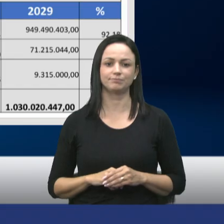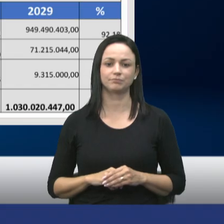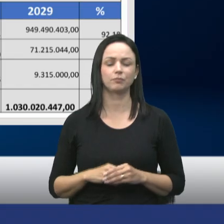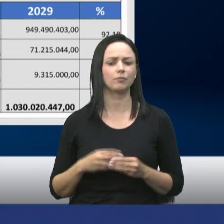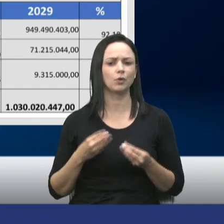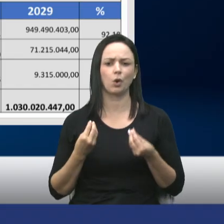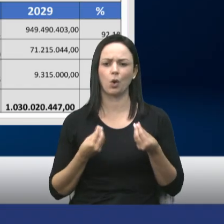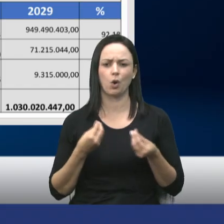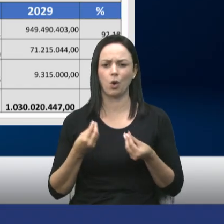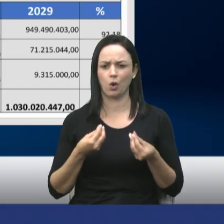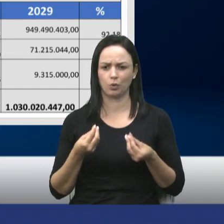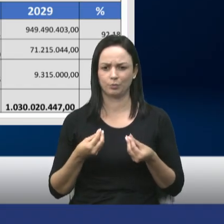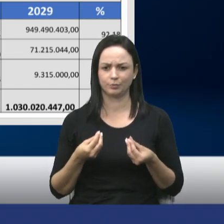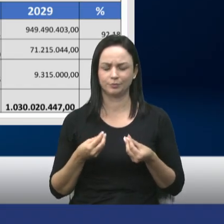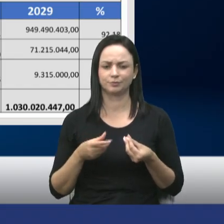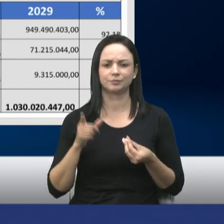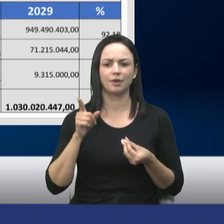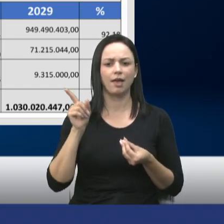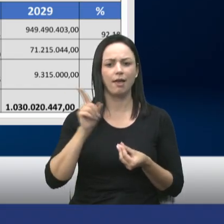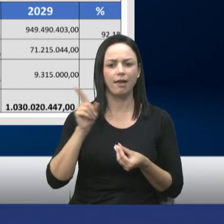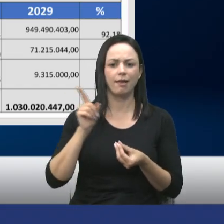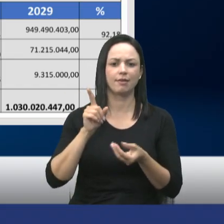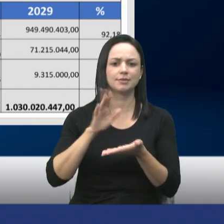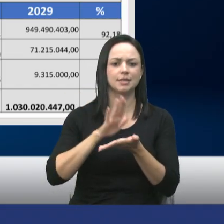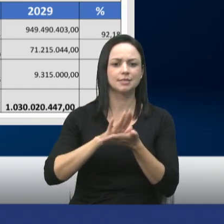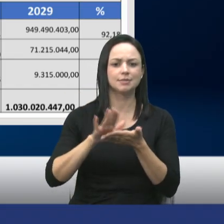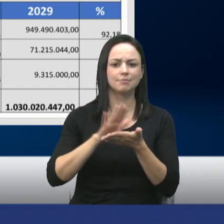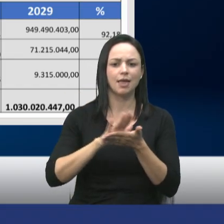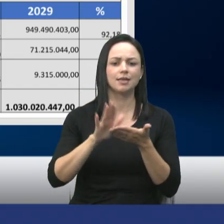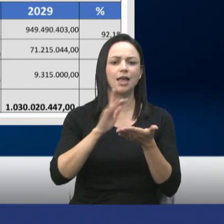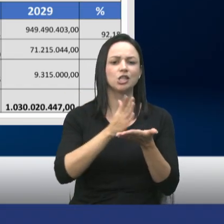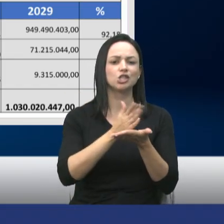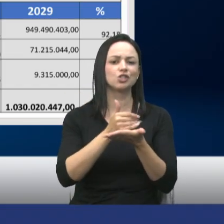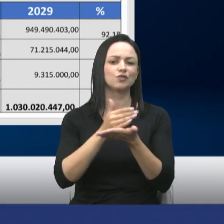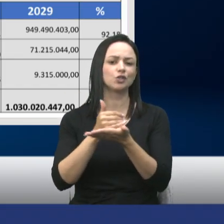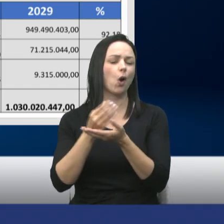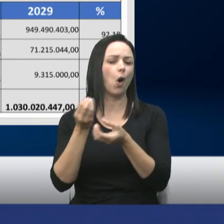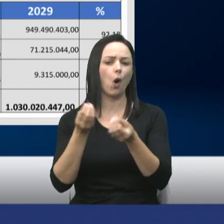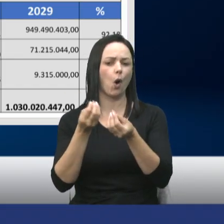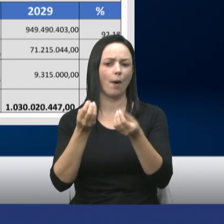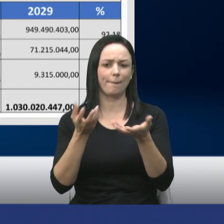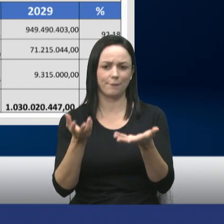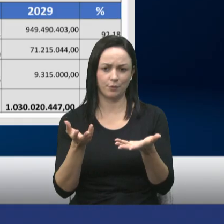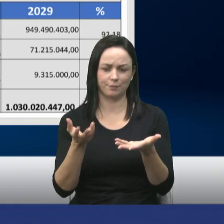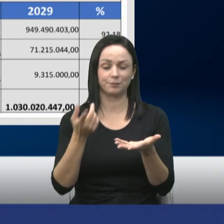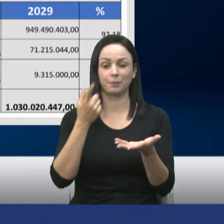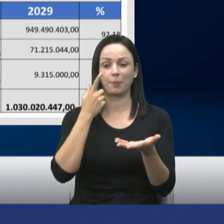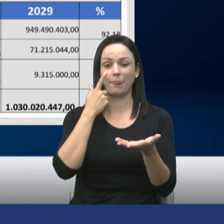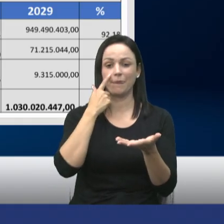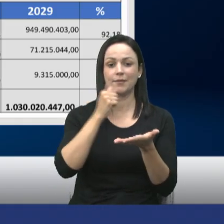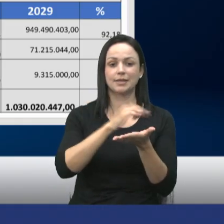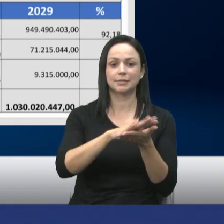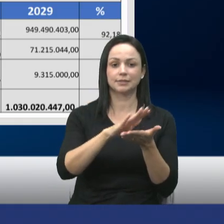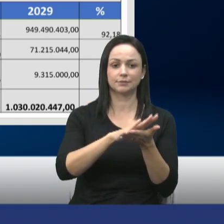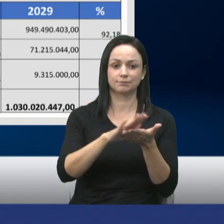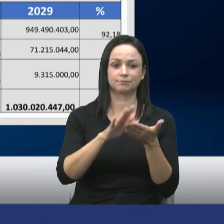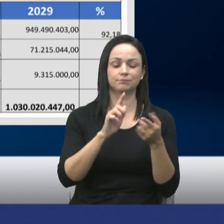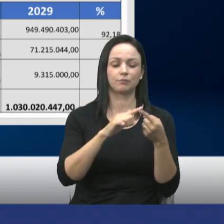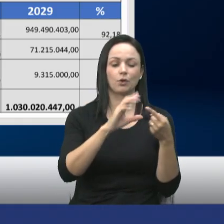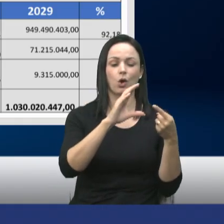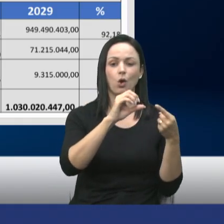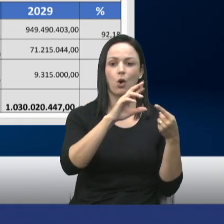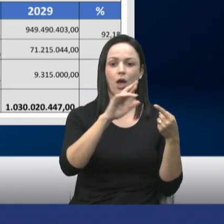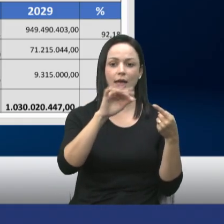que essa despesa ela é dividida? A gente costuma dividir as despesas em despesas